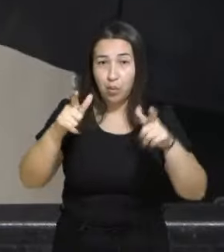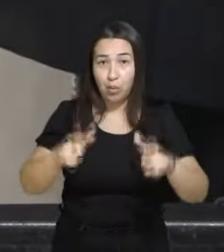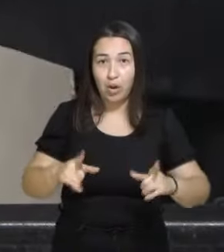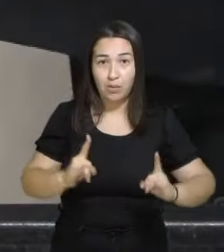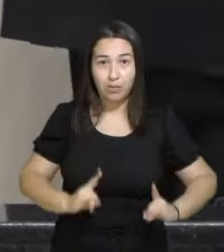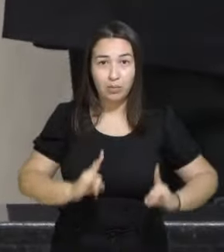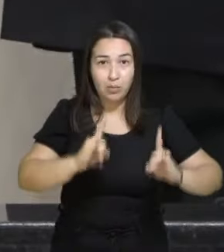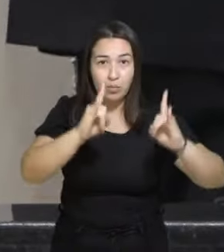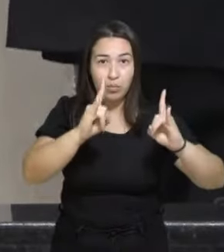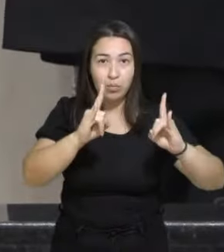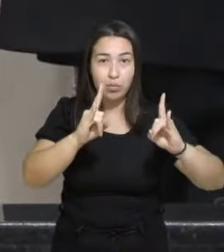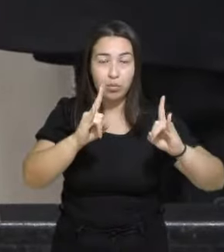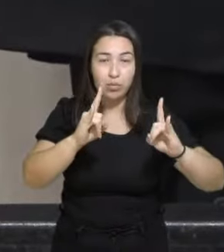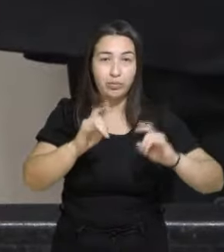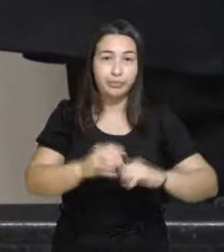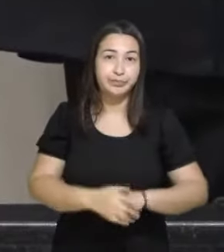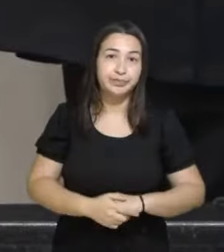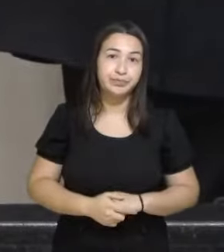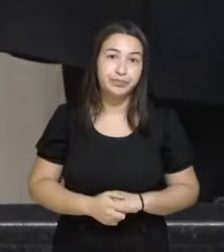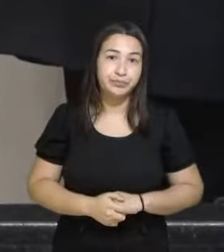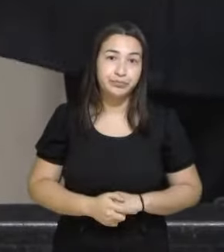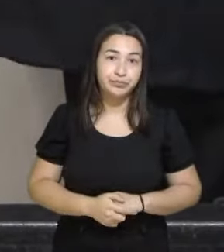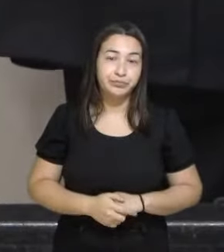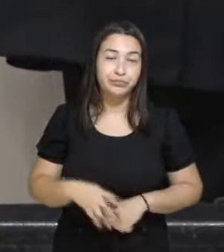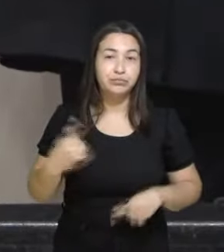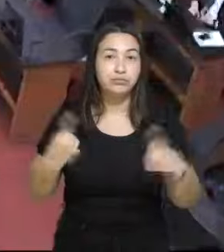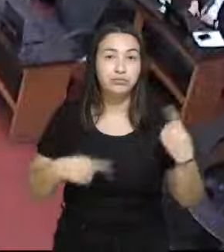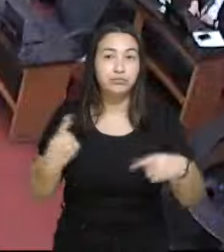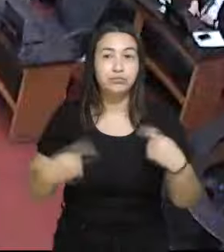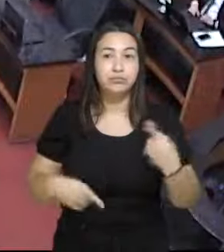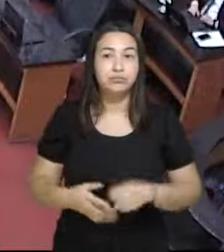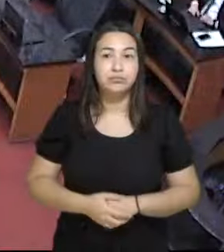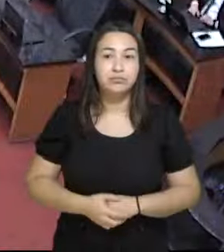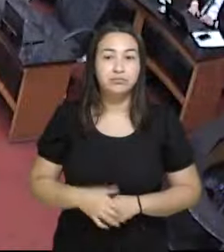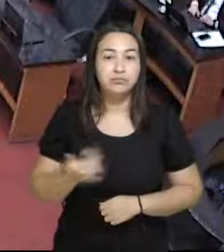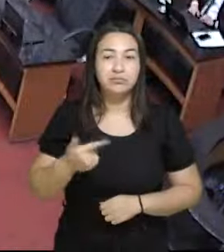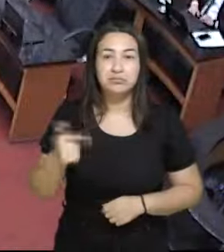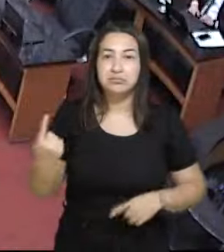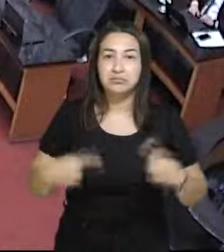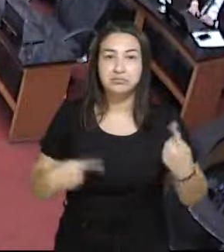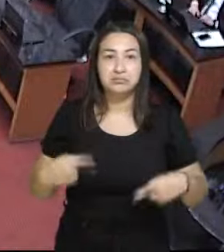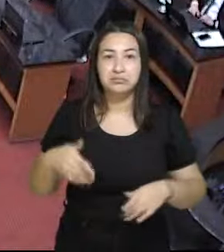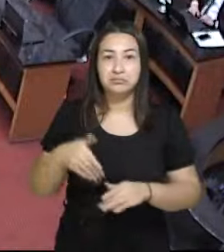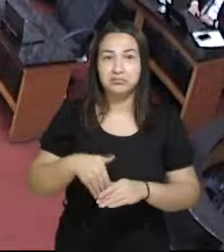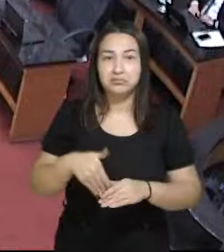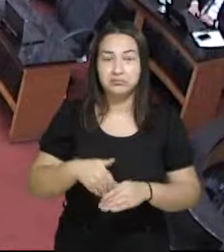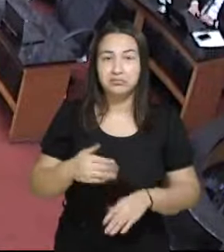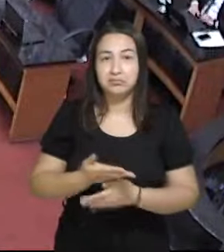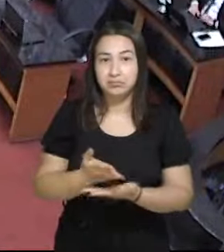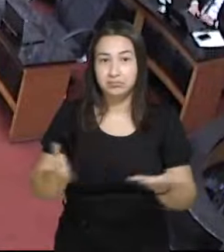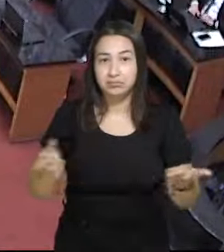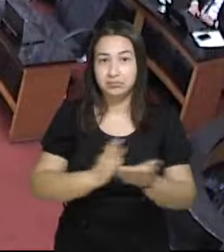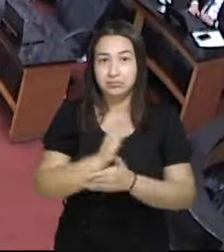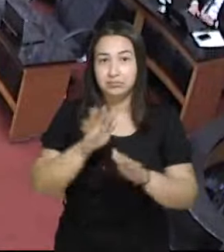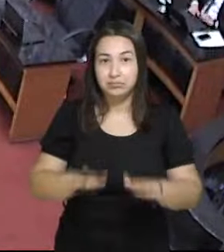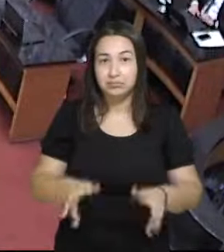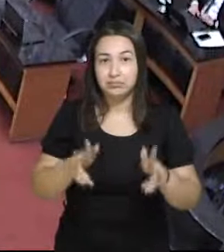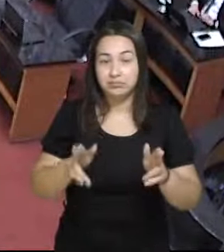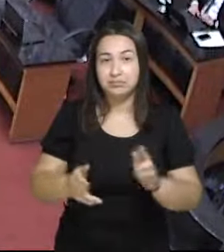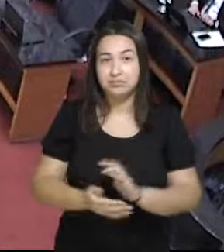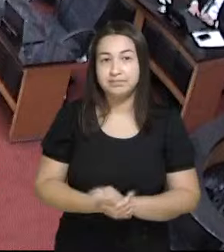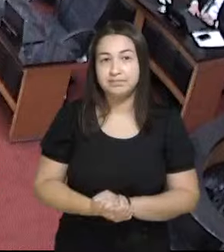Glamour Art, em discussão. Não havendo quem queira discutir em votação, deputados que aprovam, permaneçam como se